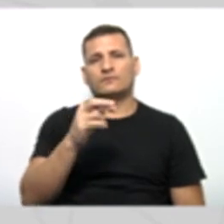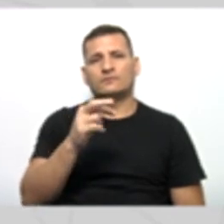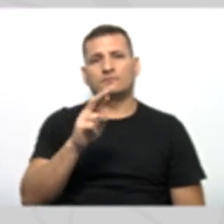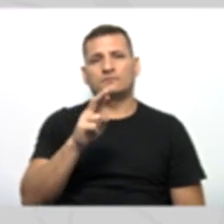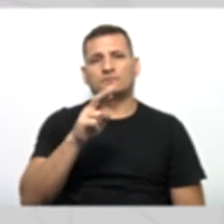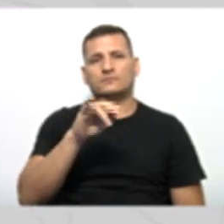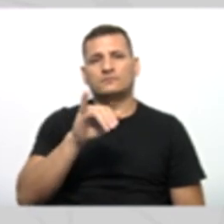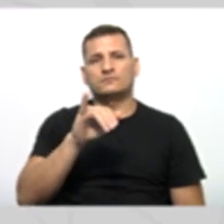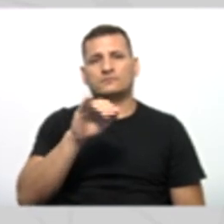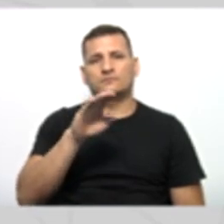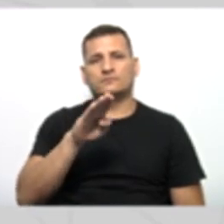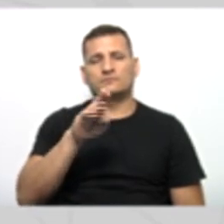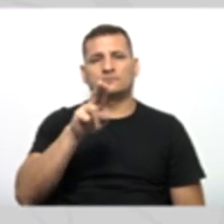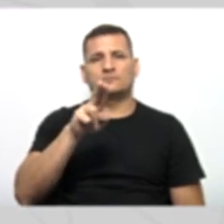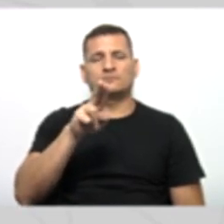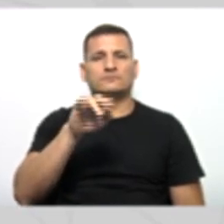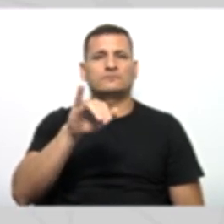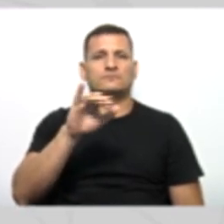Ó.